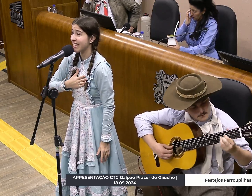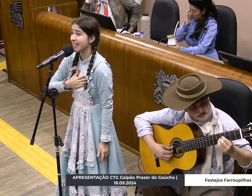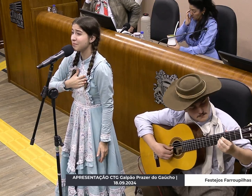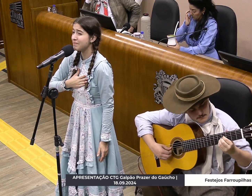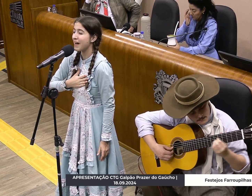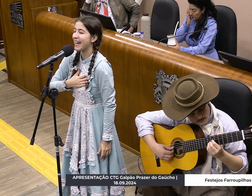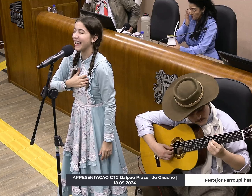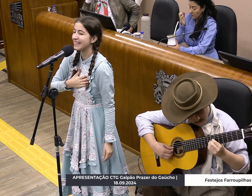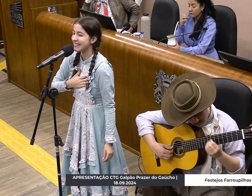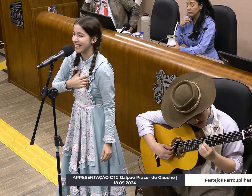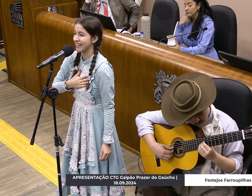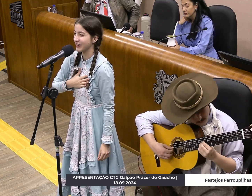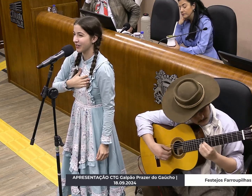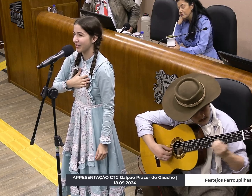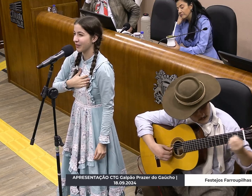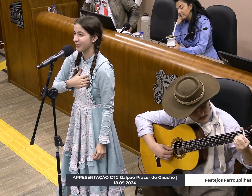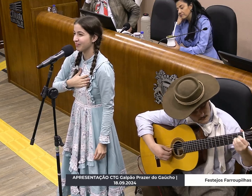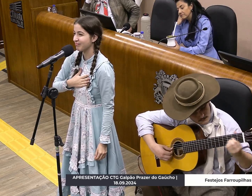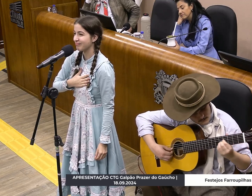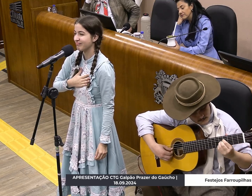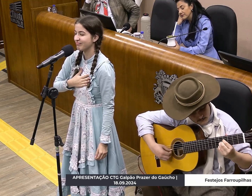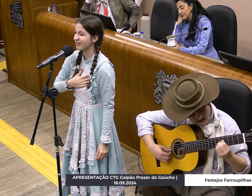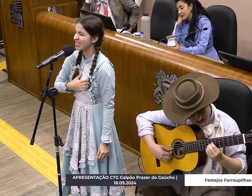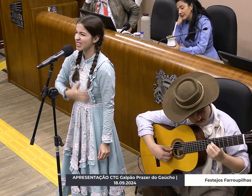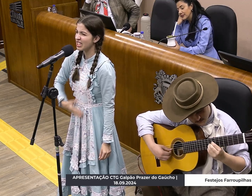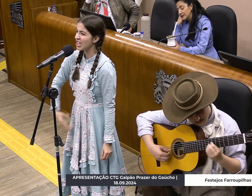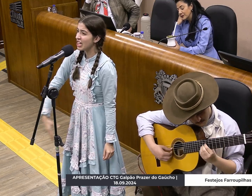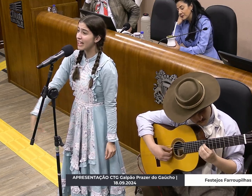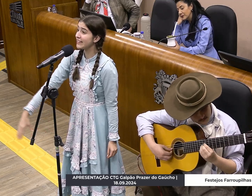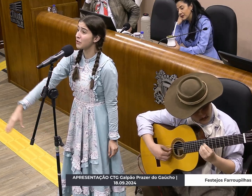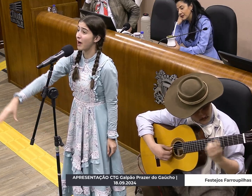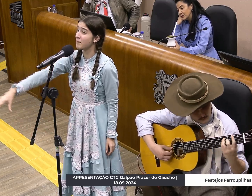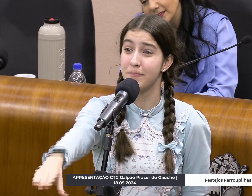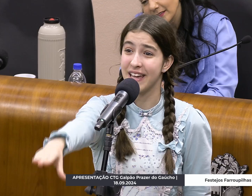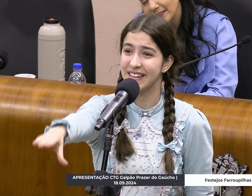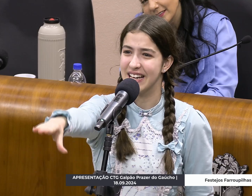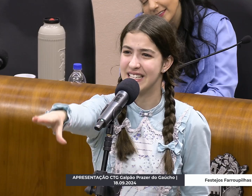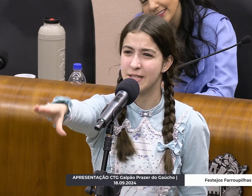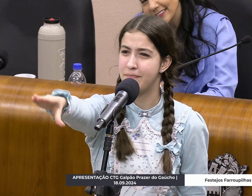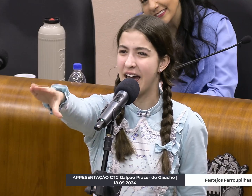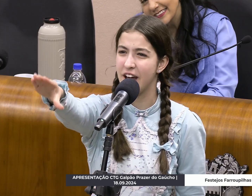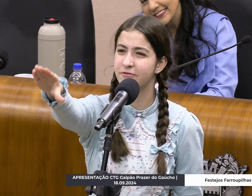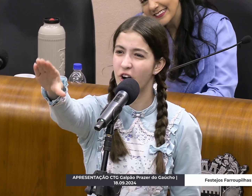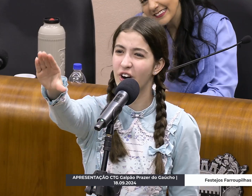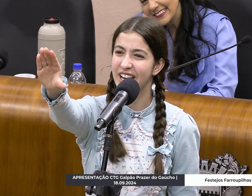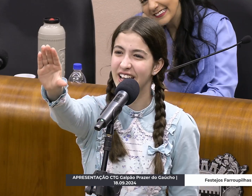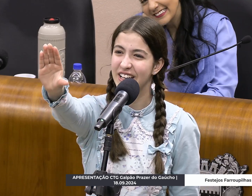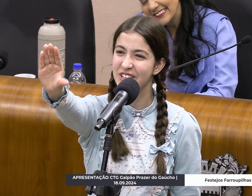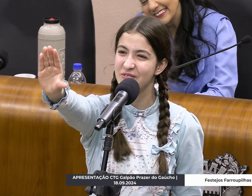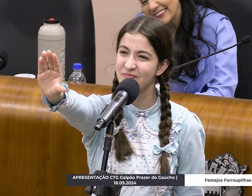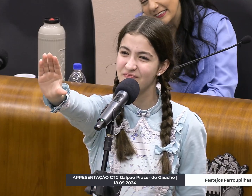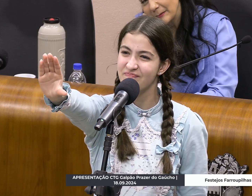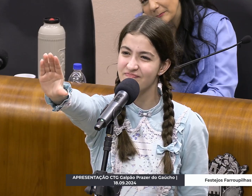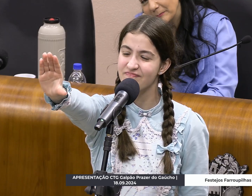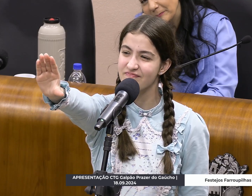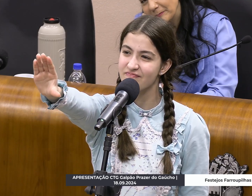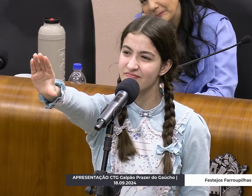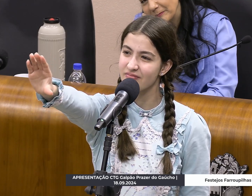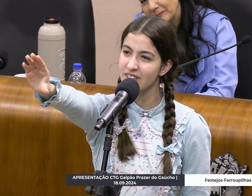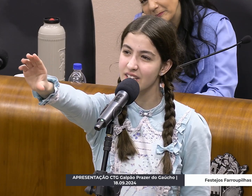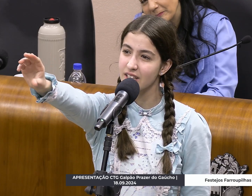possa ver para dentro e não apenas para fora.